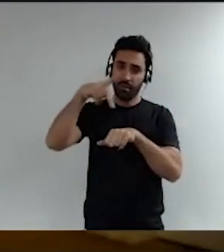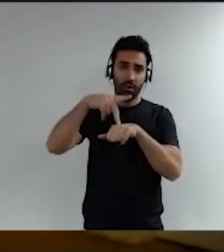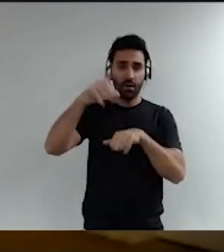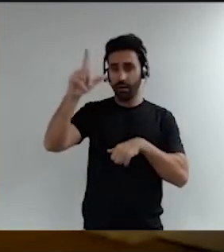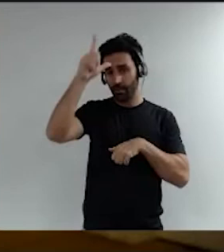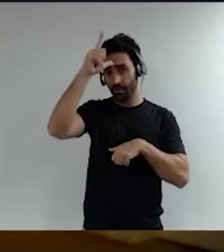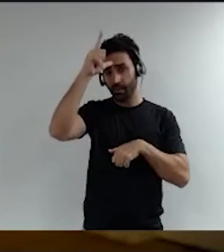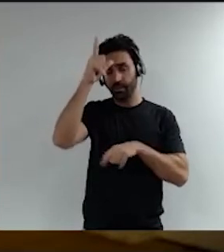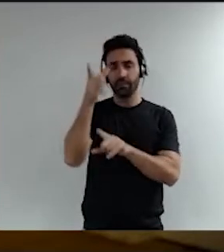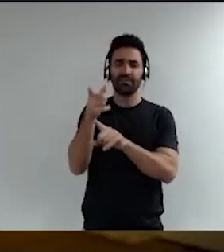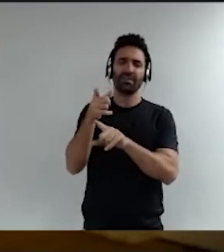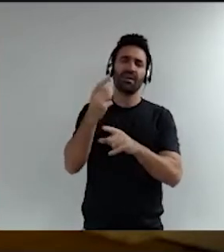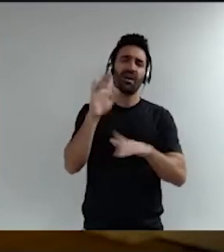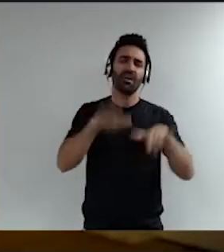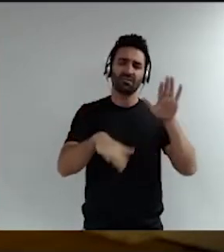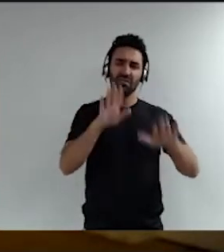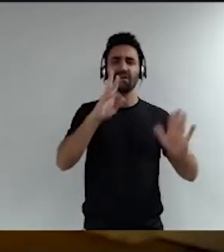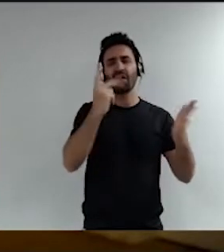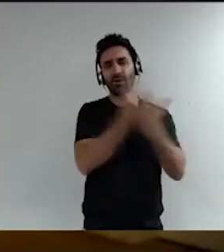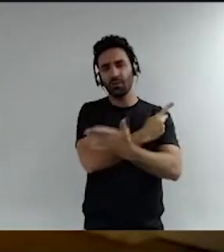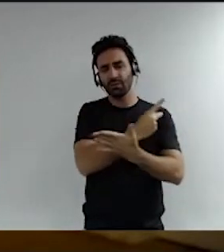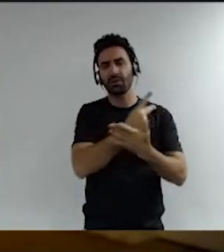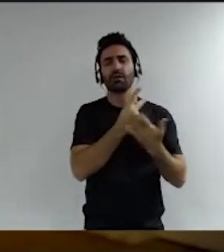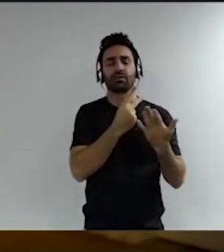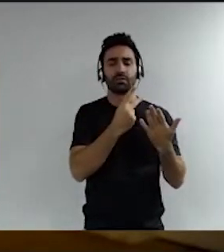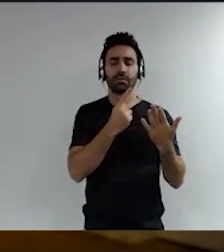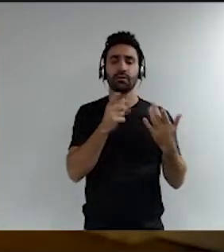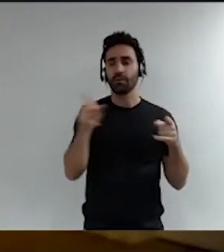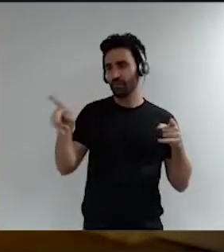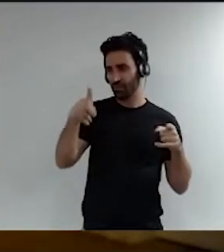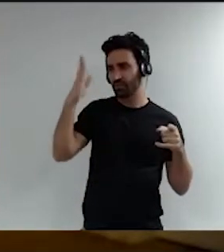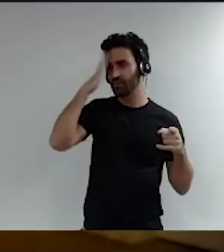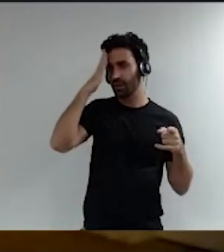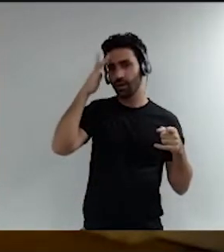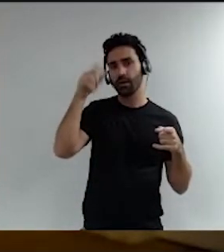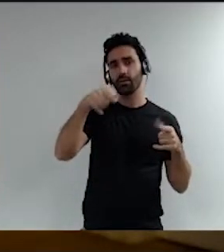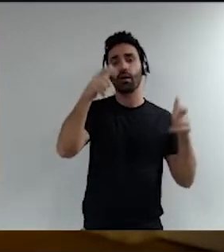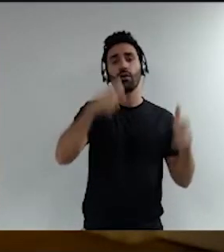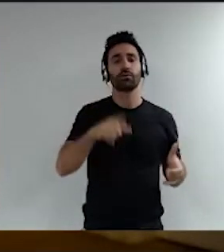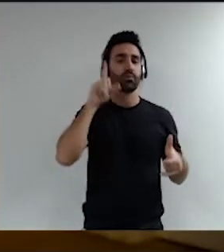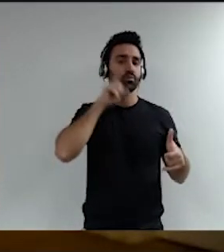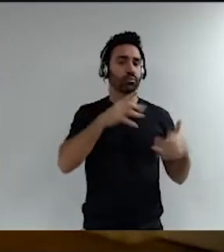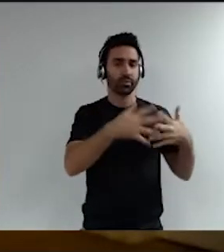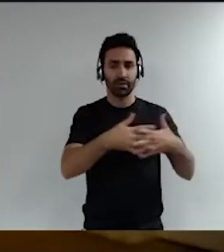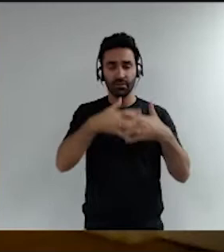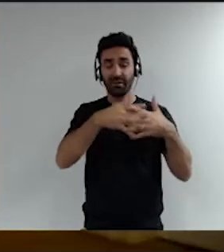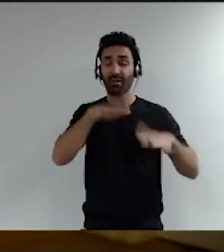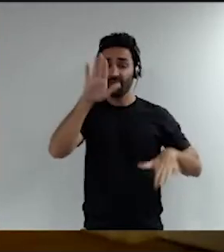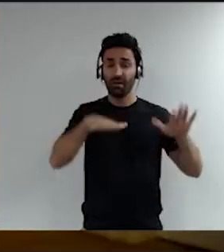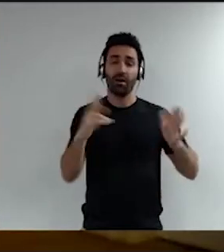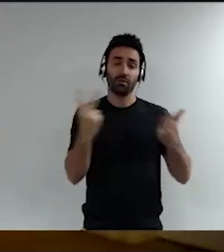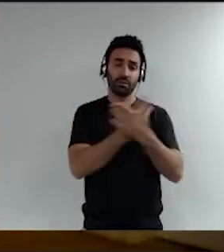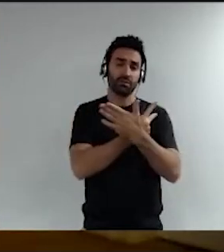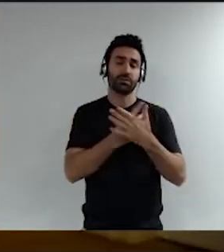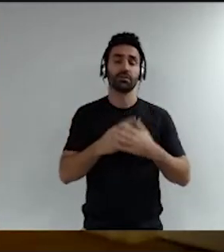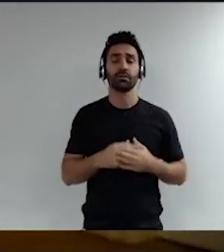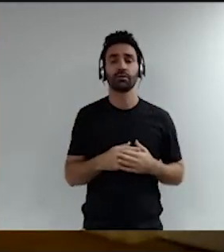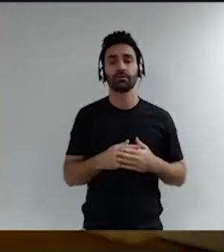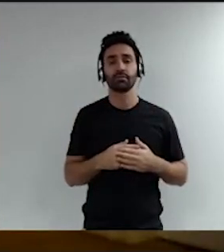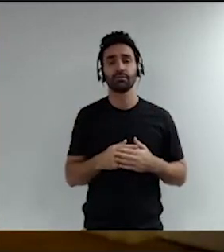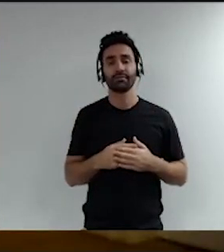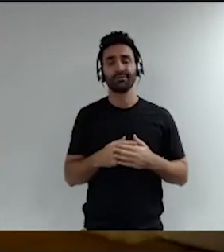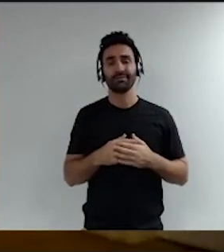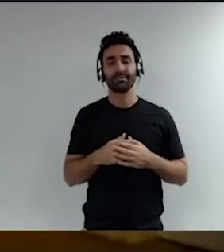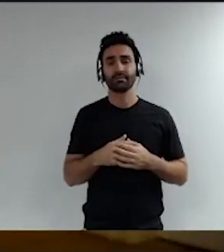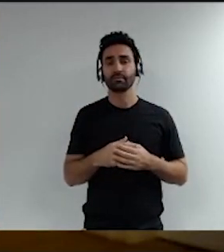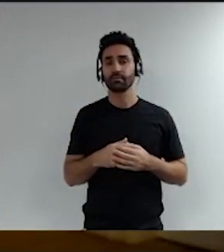raramente na Corte Constitucional, o professor Nabor sabe bem disso, na Corte Constitucional Americana. De modo geral, sai um